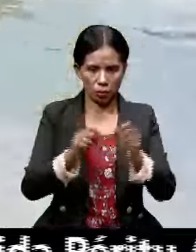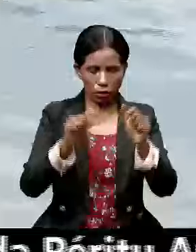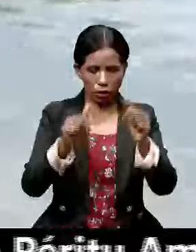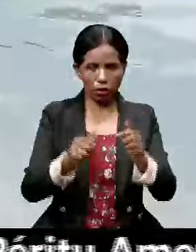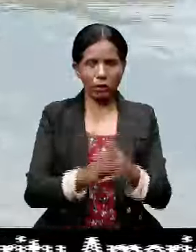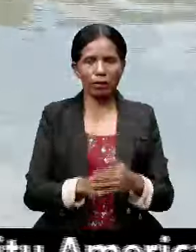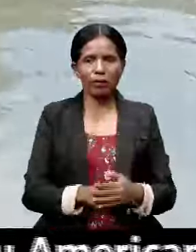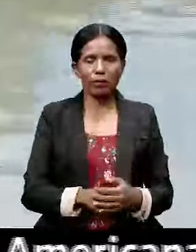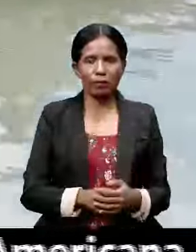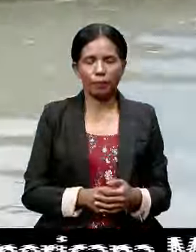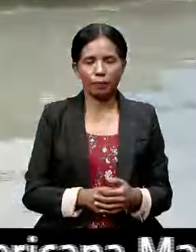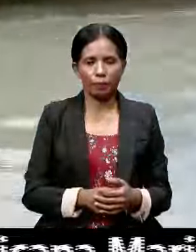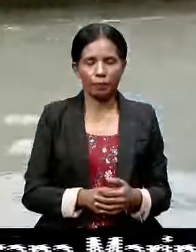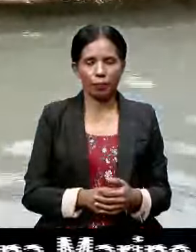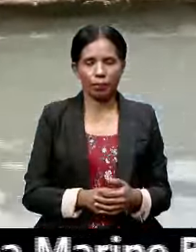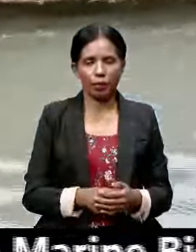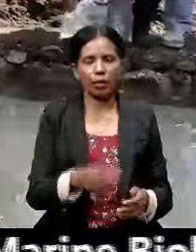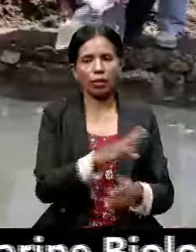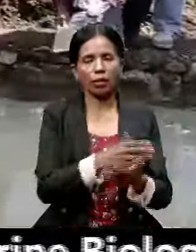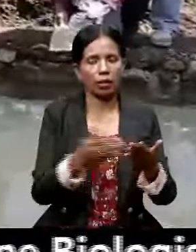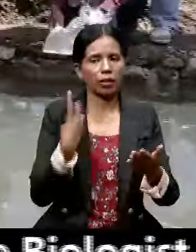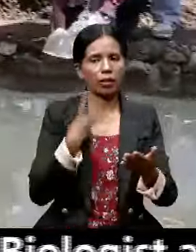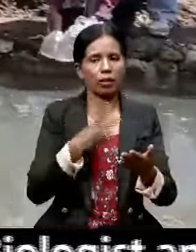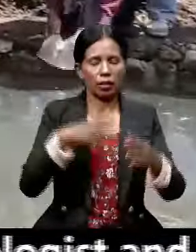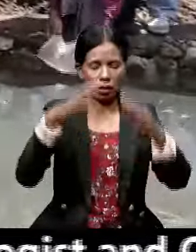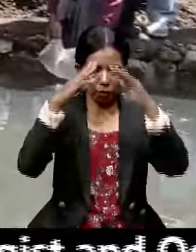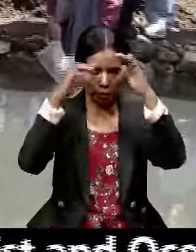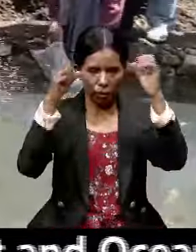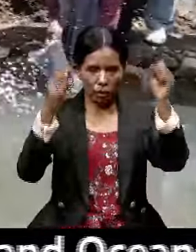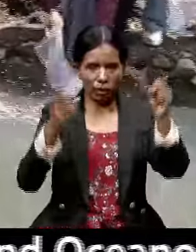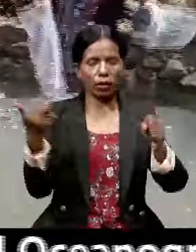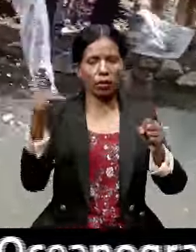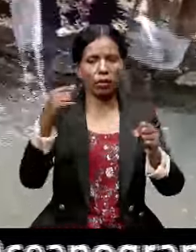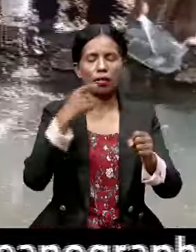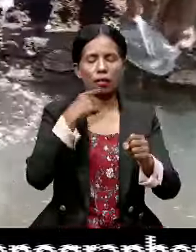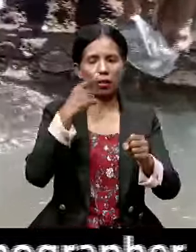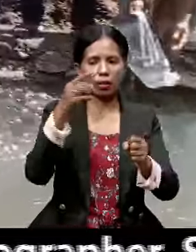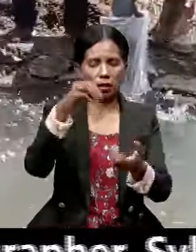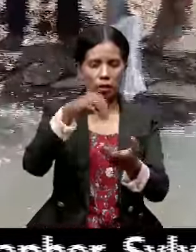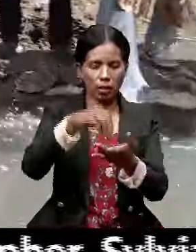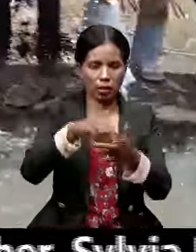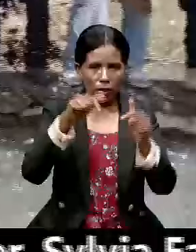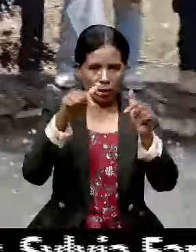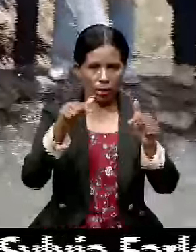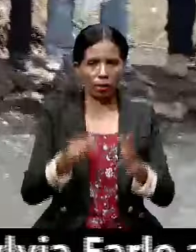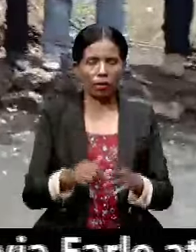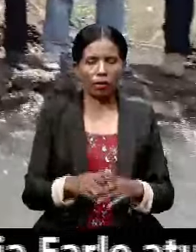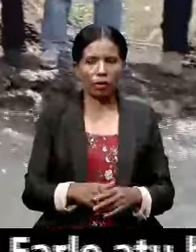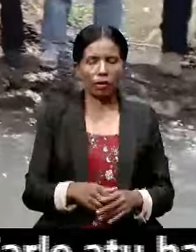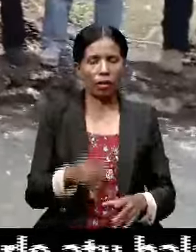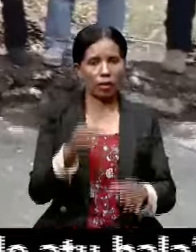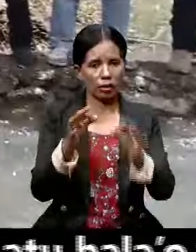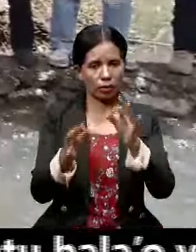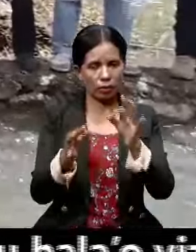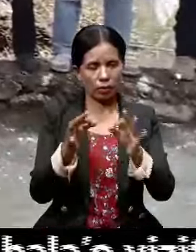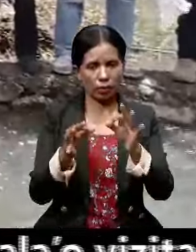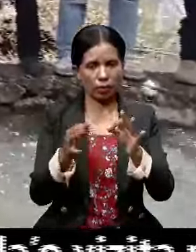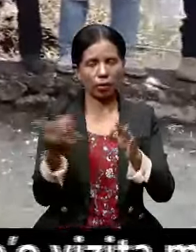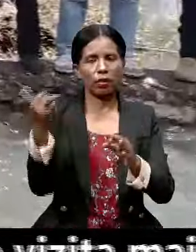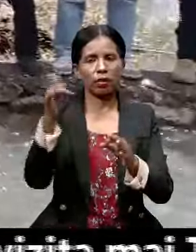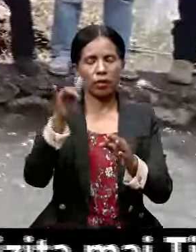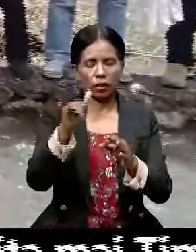bot bot cernebe maka ita ne president sira mai kriya one ne kari sira